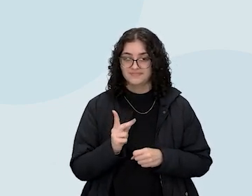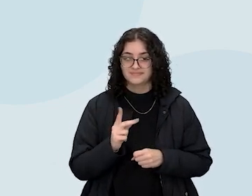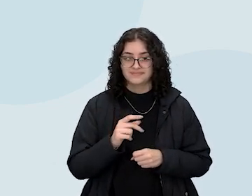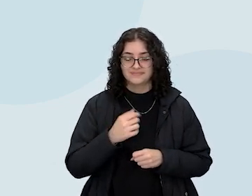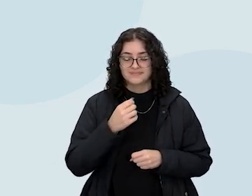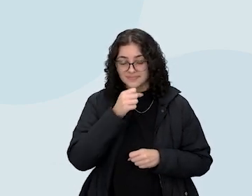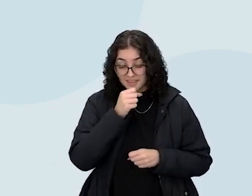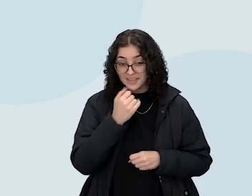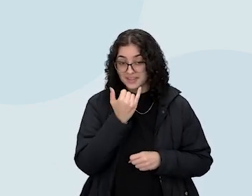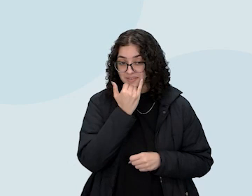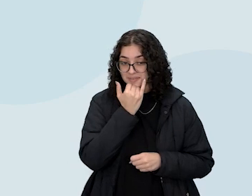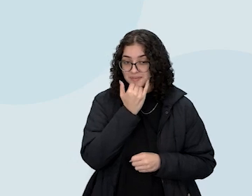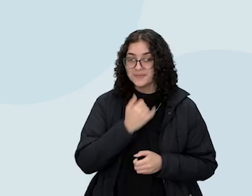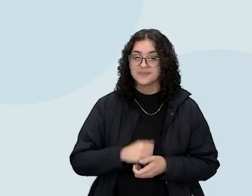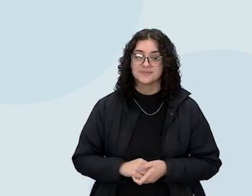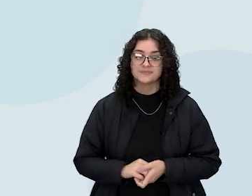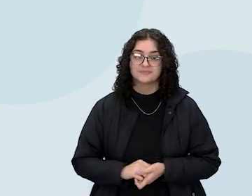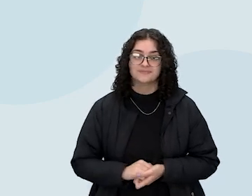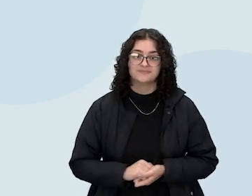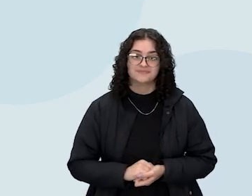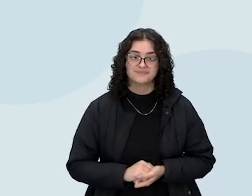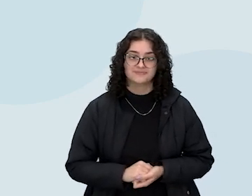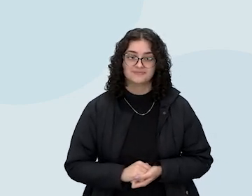Ai, desculpa. Bom,